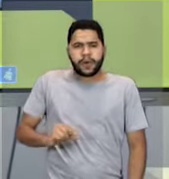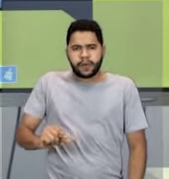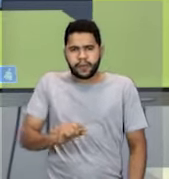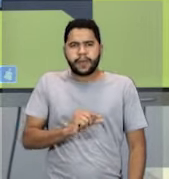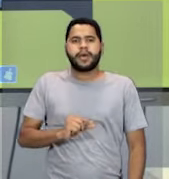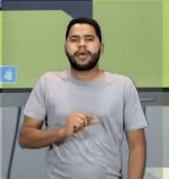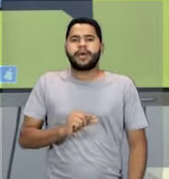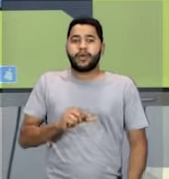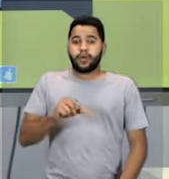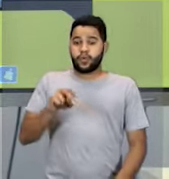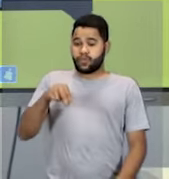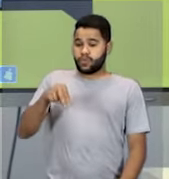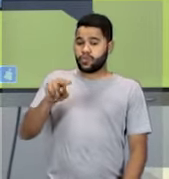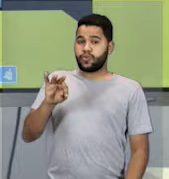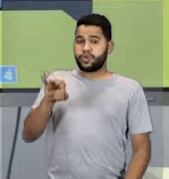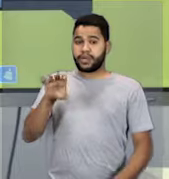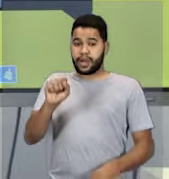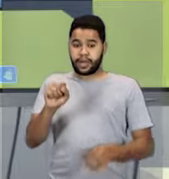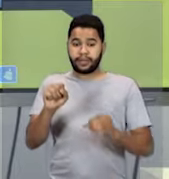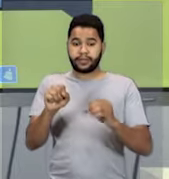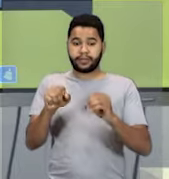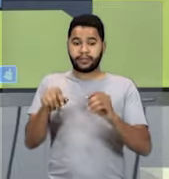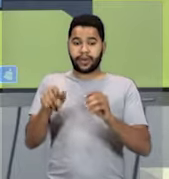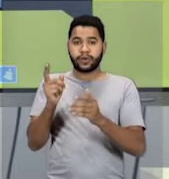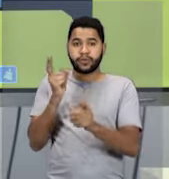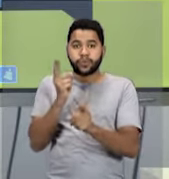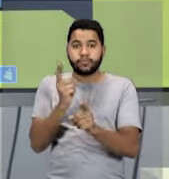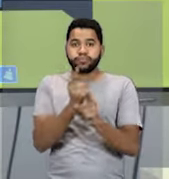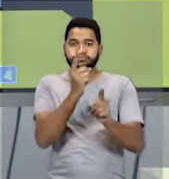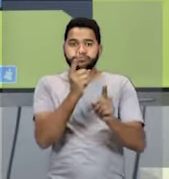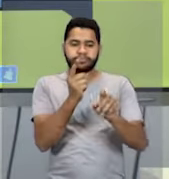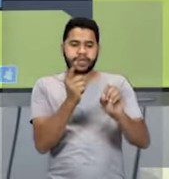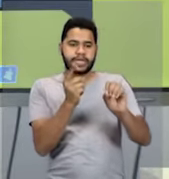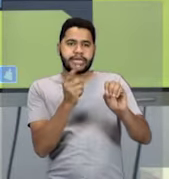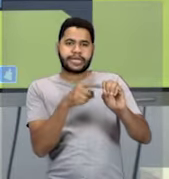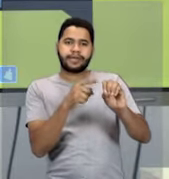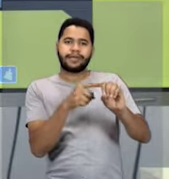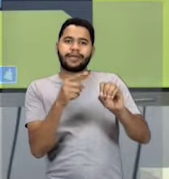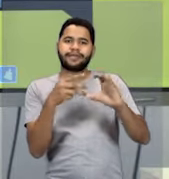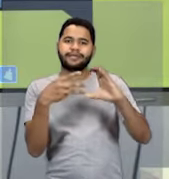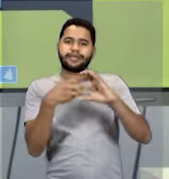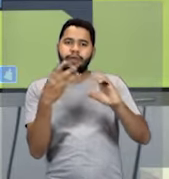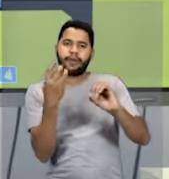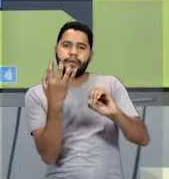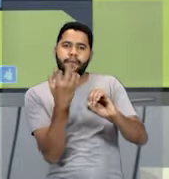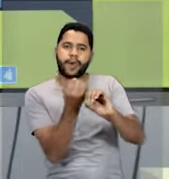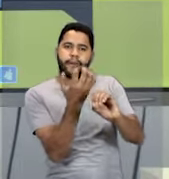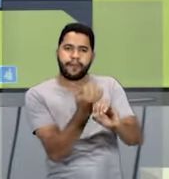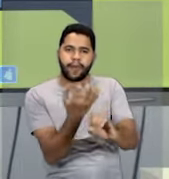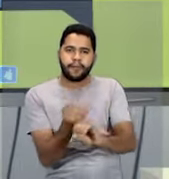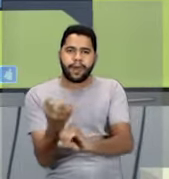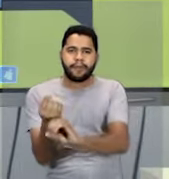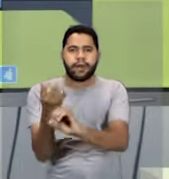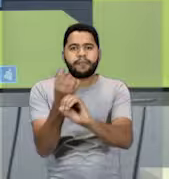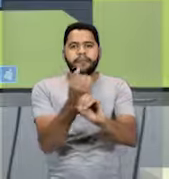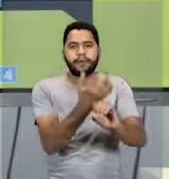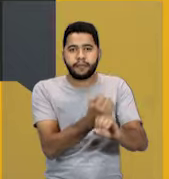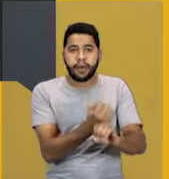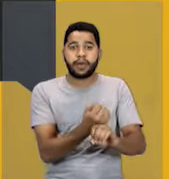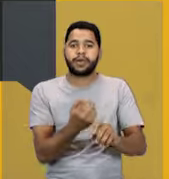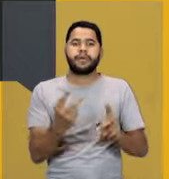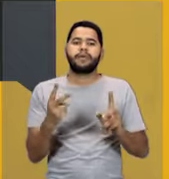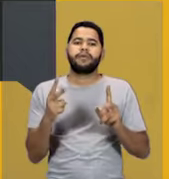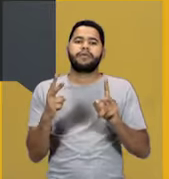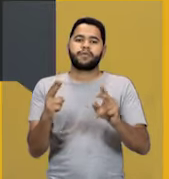os nutrientes para que cada um encontre o seu destino no corpo. Então, é como se